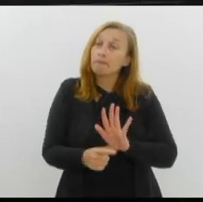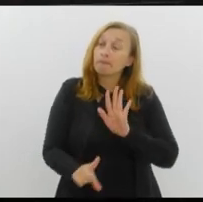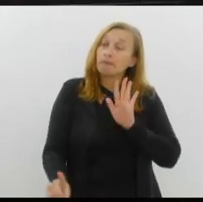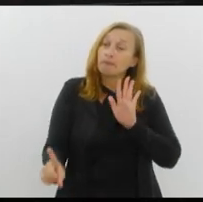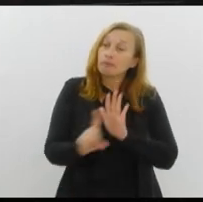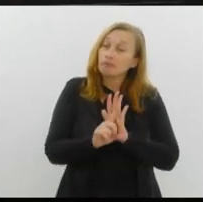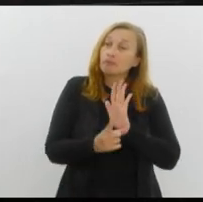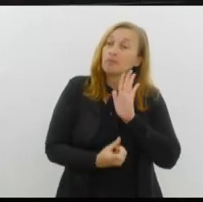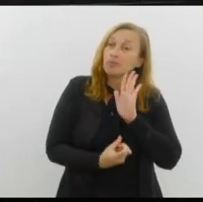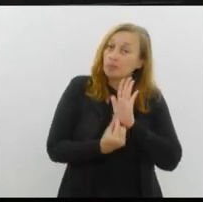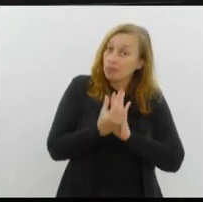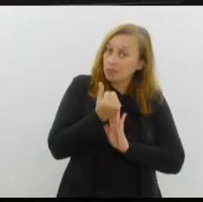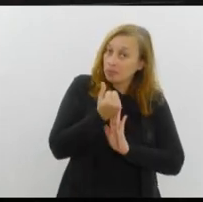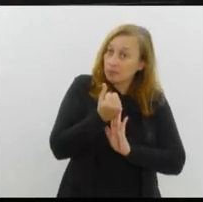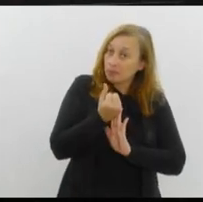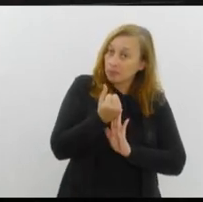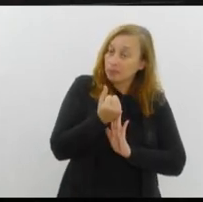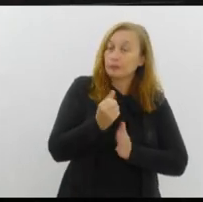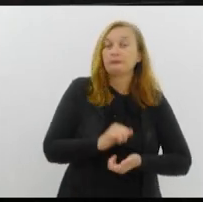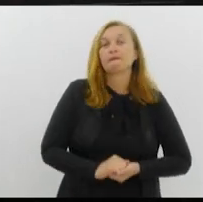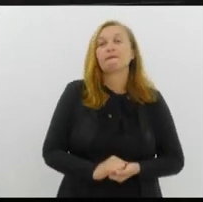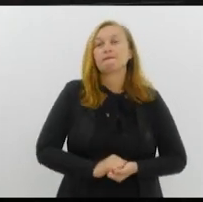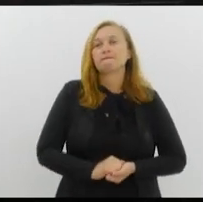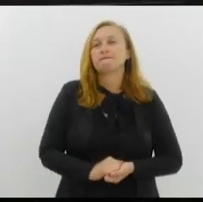Diretrizes Orçamentárias.